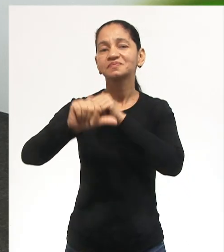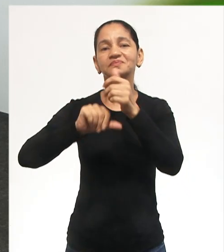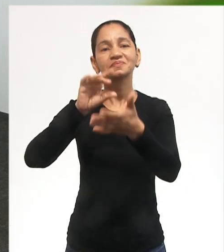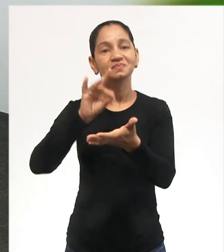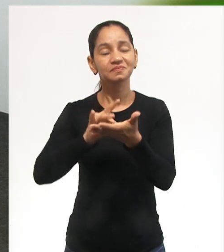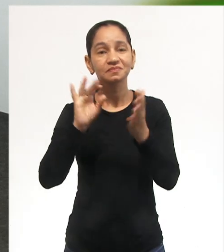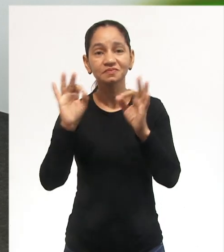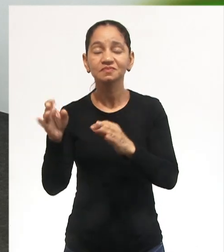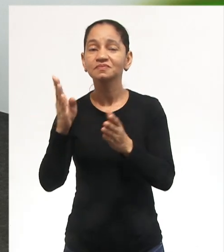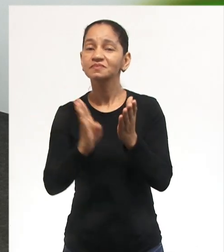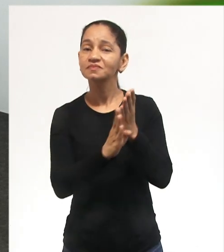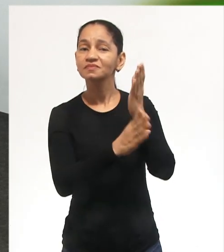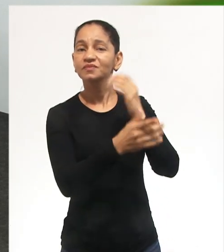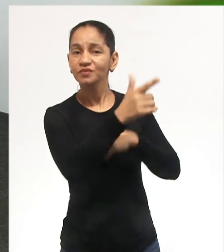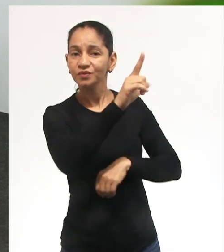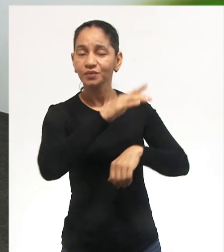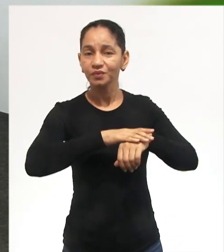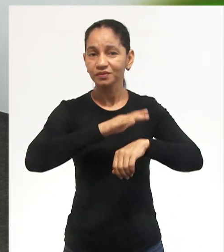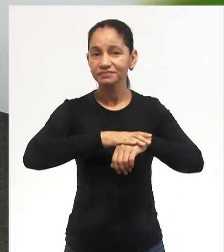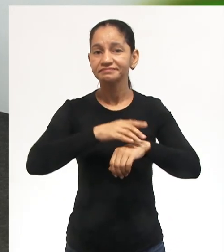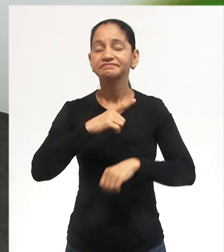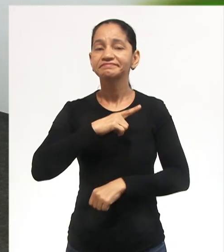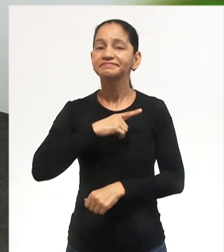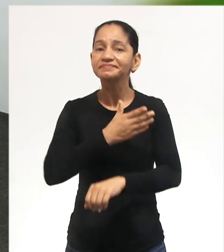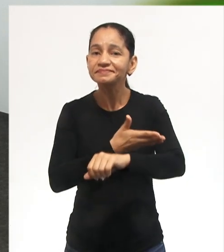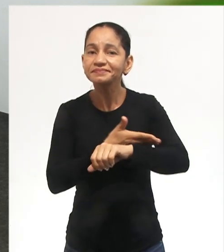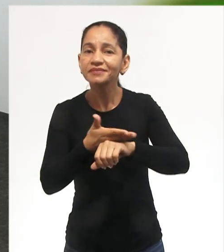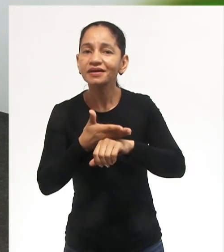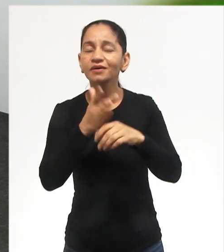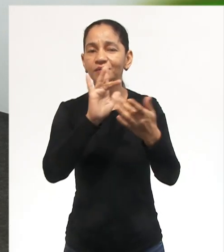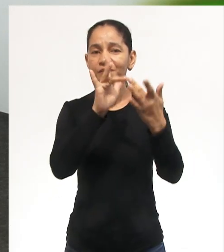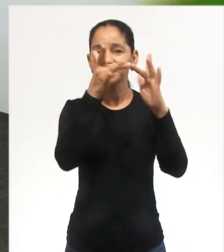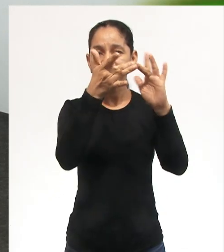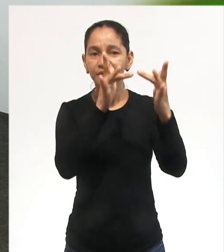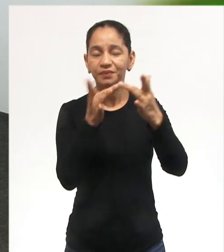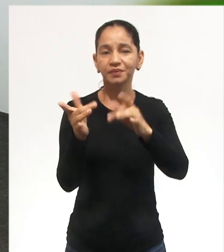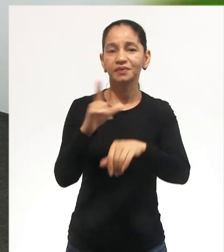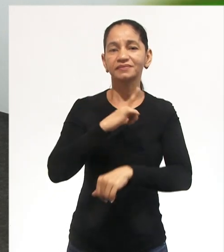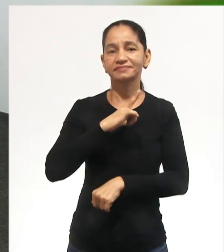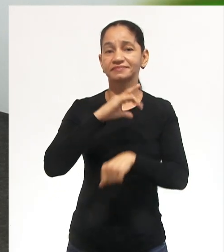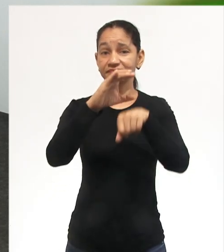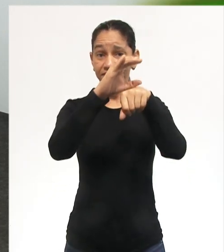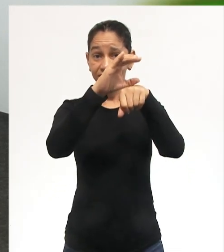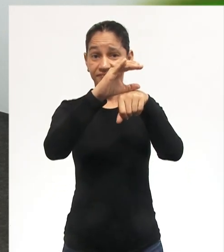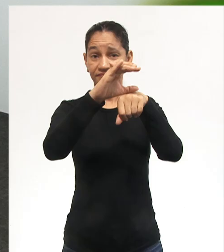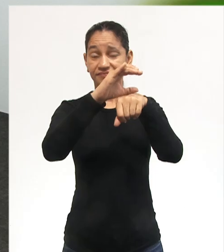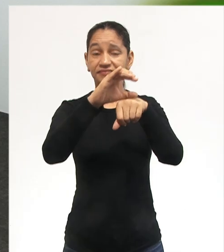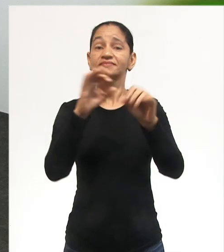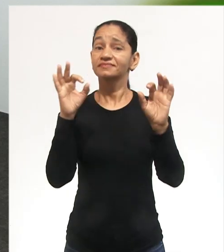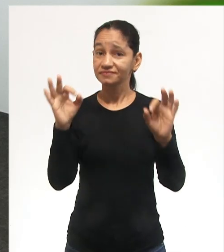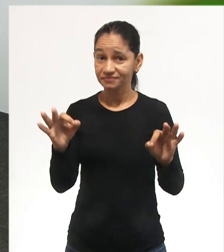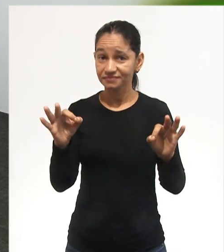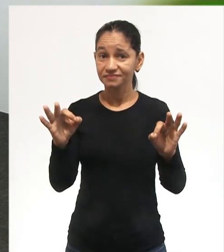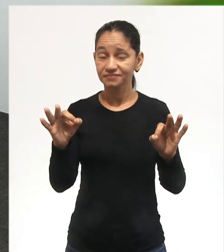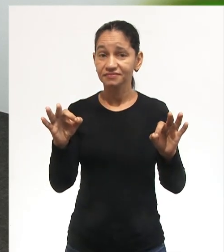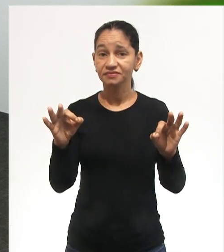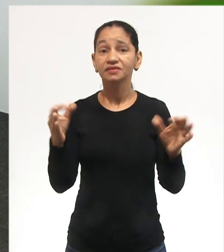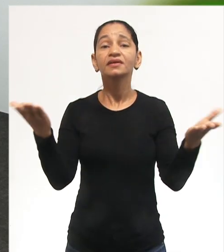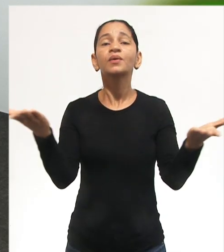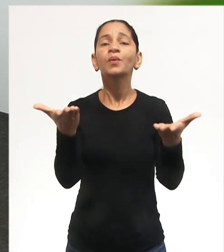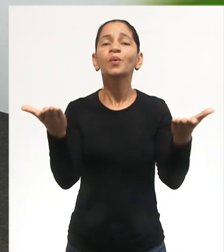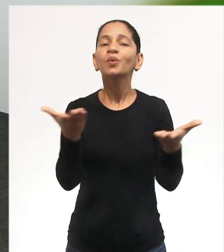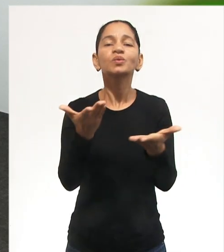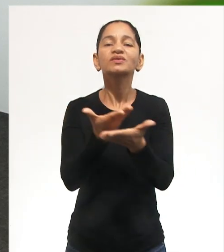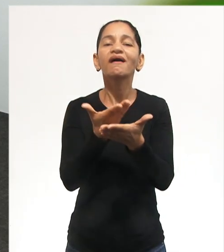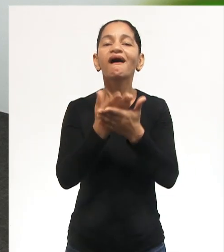realidades. Aqui no fundo eu tenho um painel branco com pontos interconectados no tom cinza. E a aula de hoje